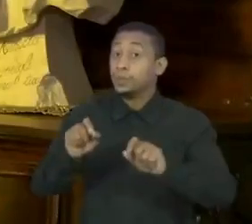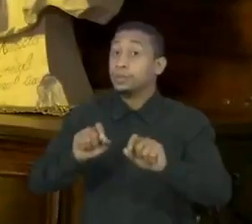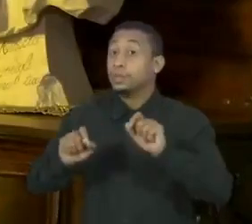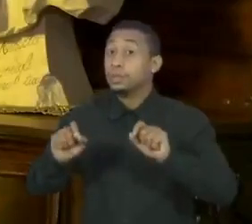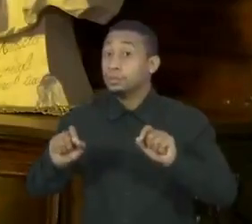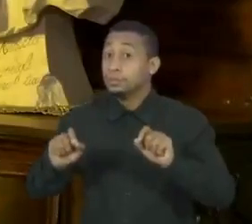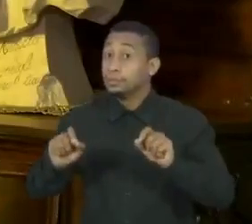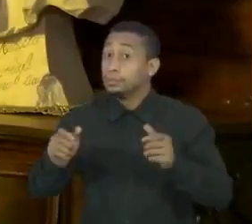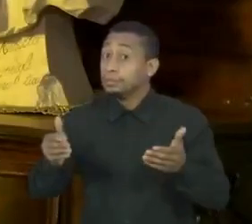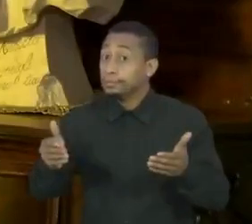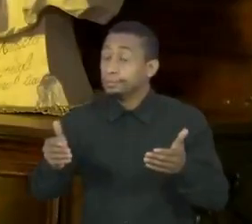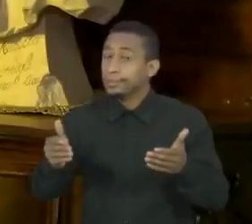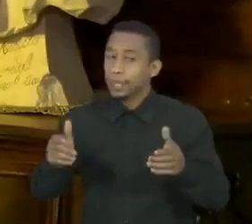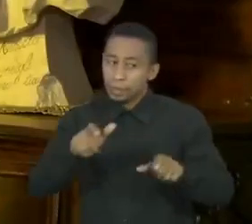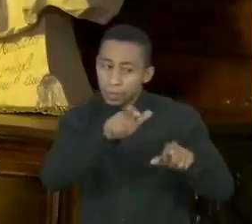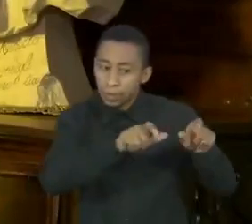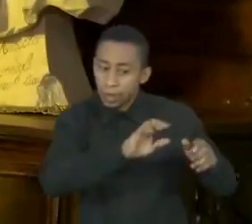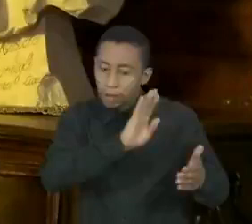credibilidade.